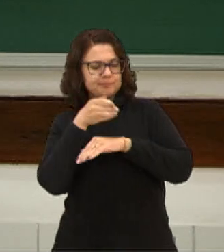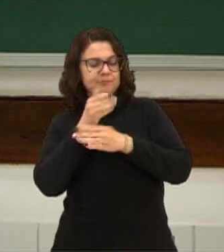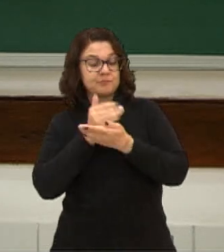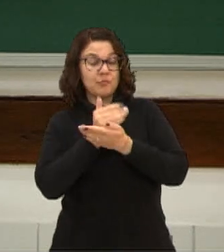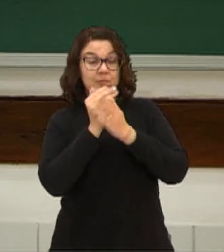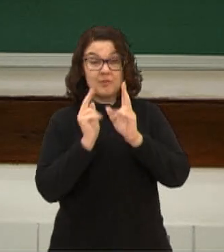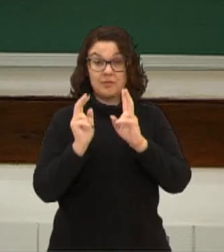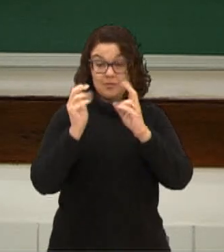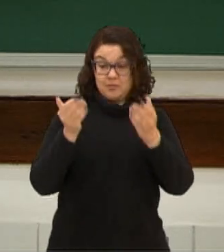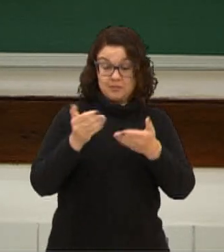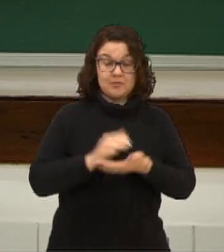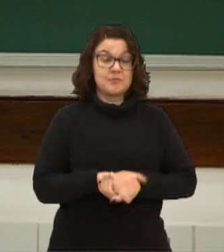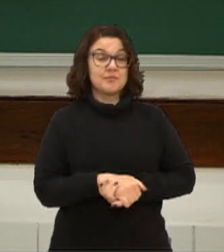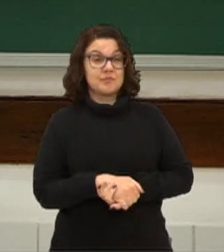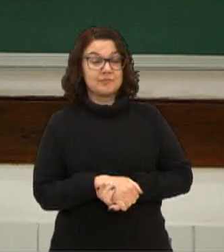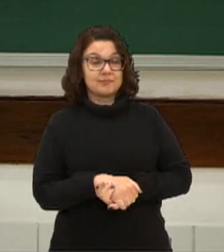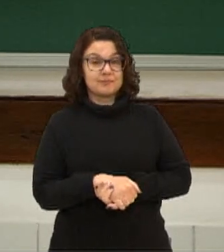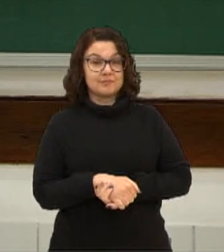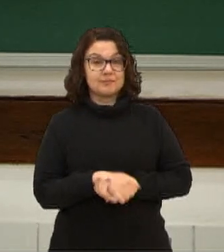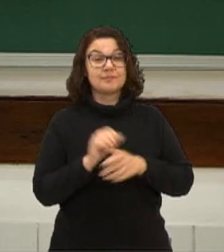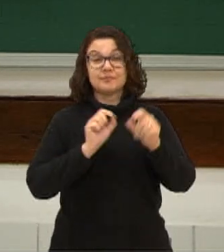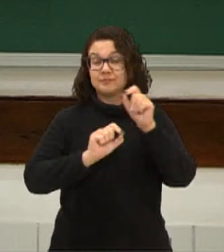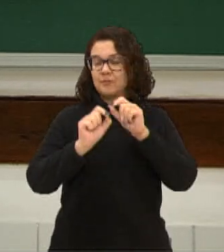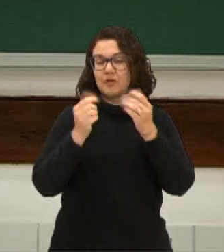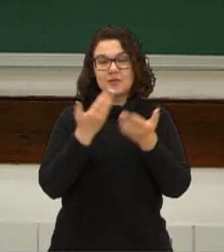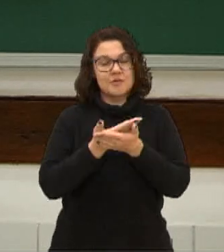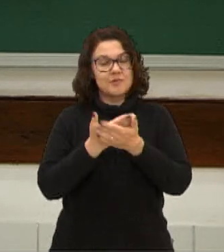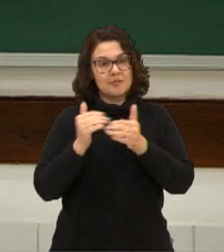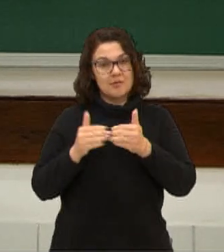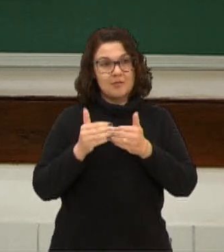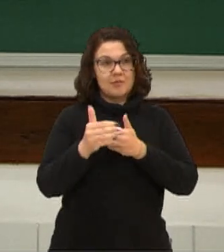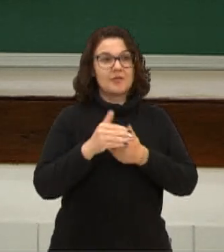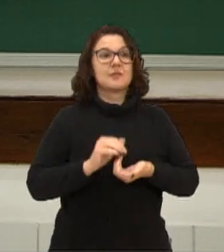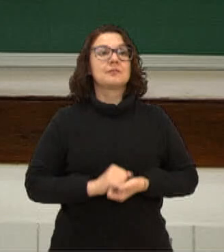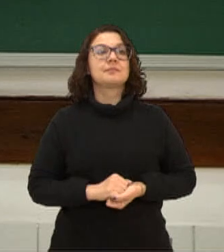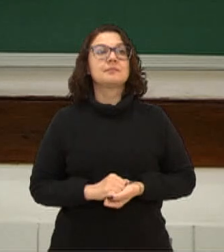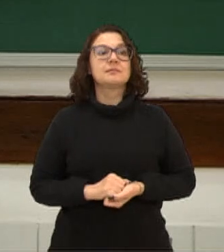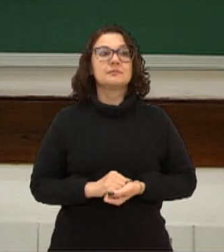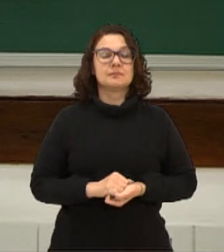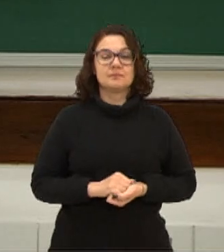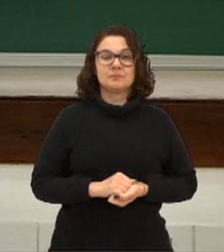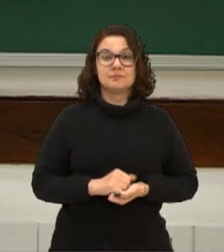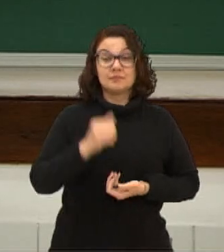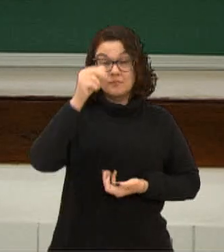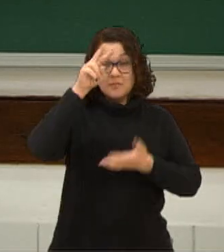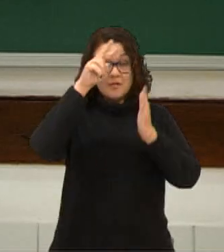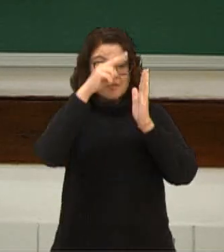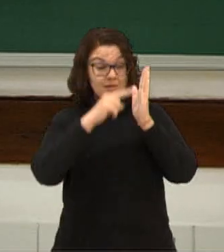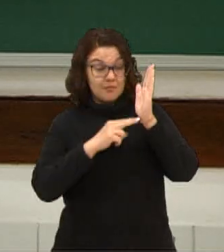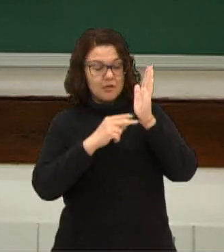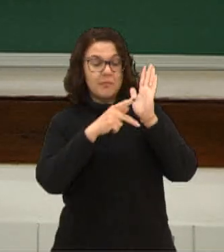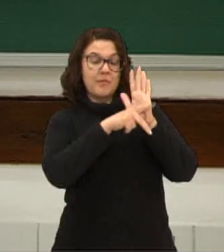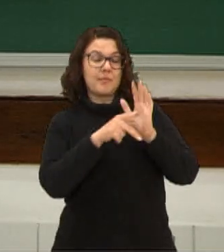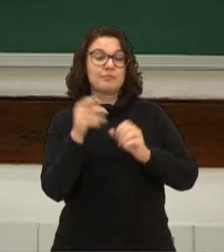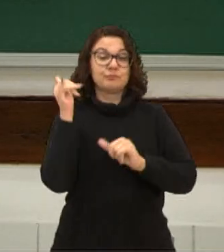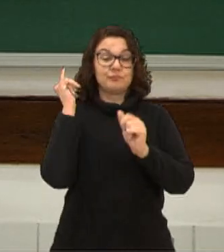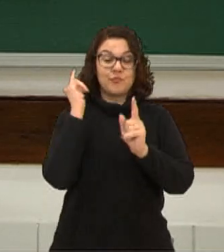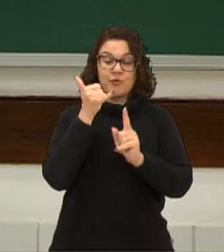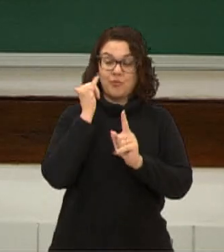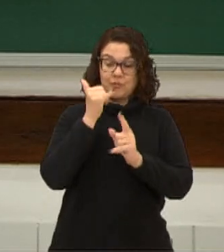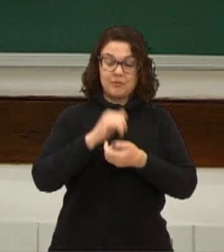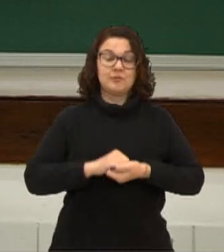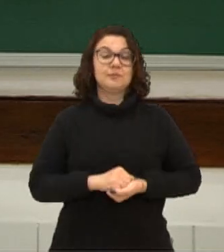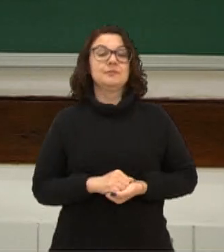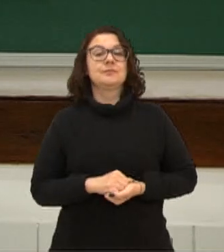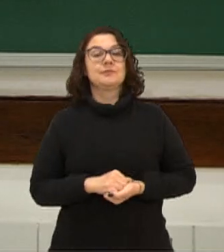introduzirmos o tema de hoje, e o que nós vamos ver a seguir é a leitura de um conto, a leitura